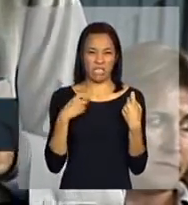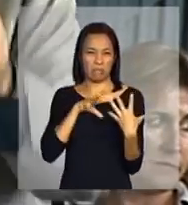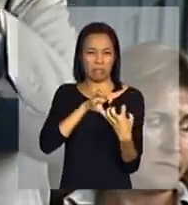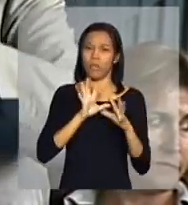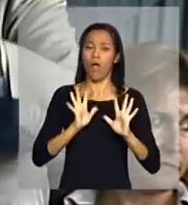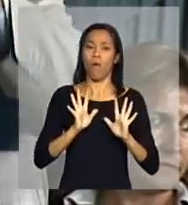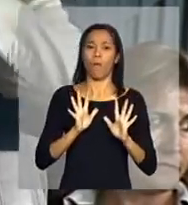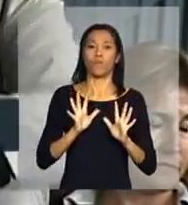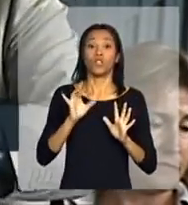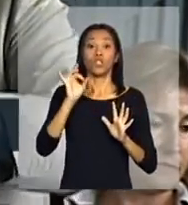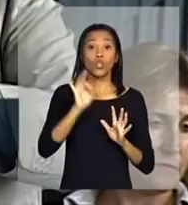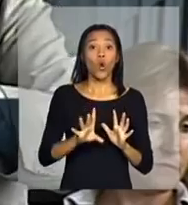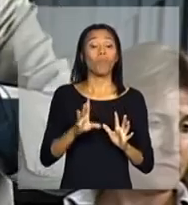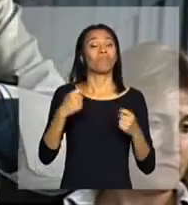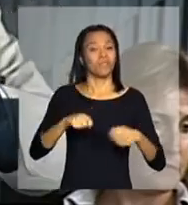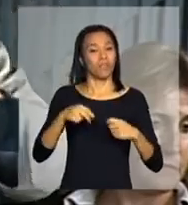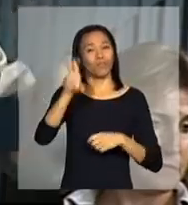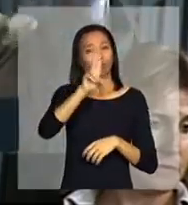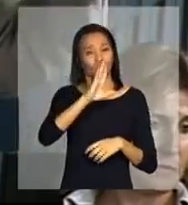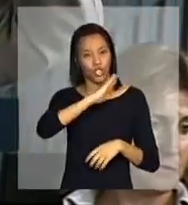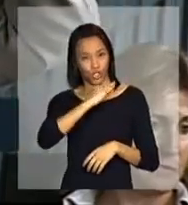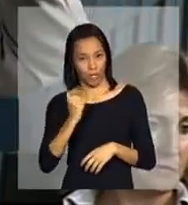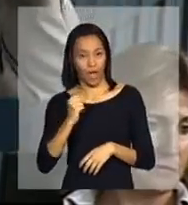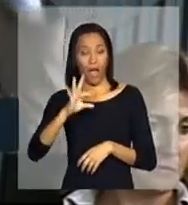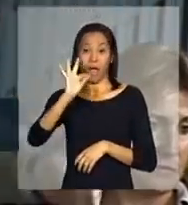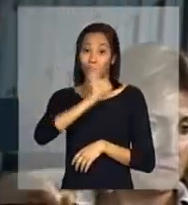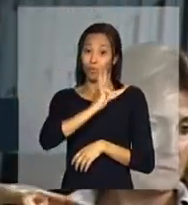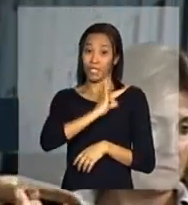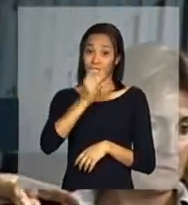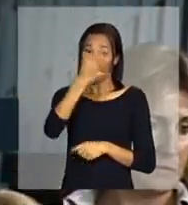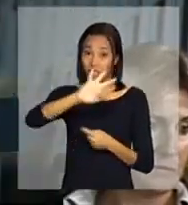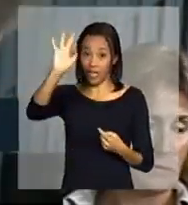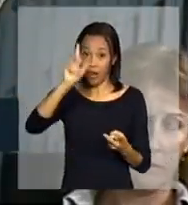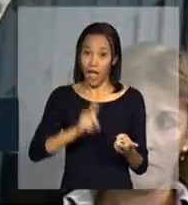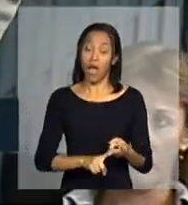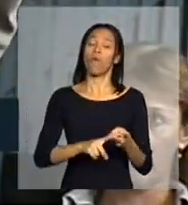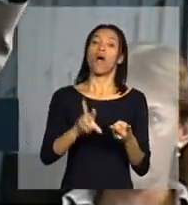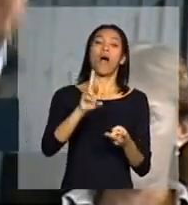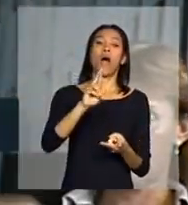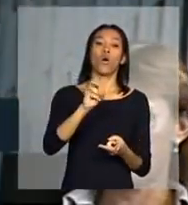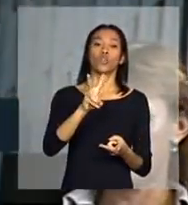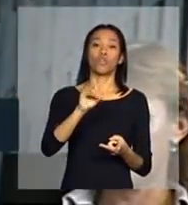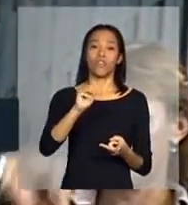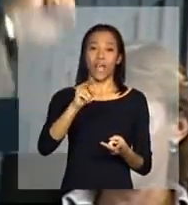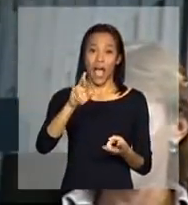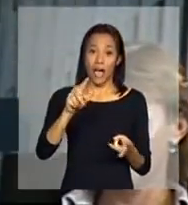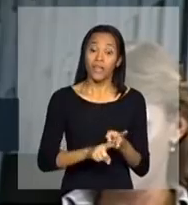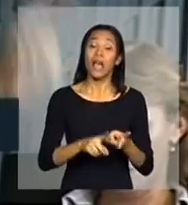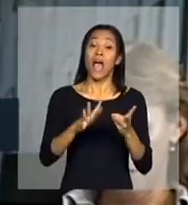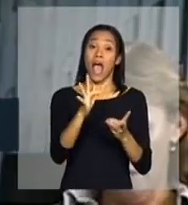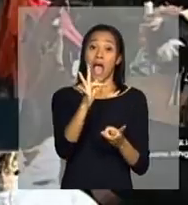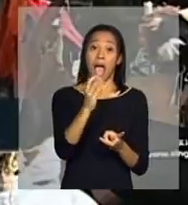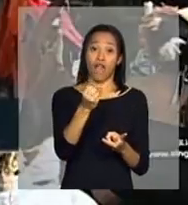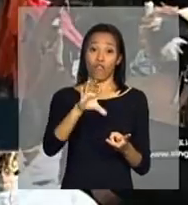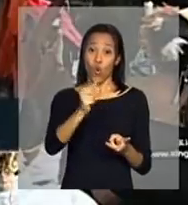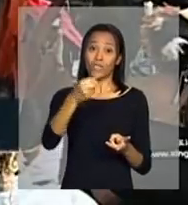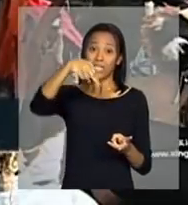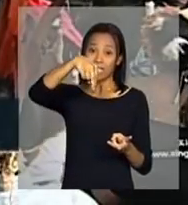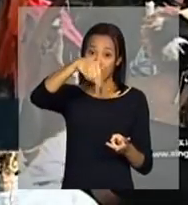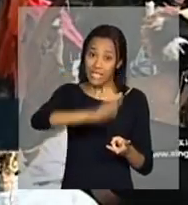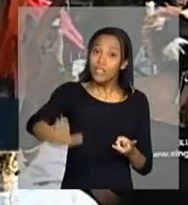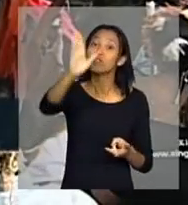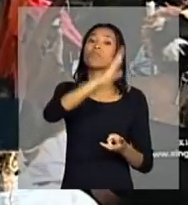Tivemos que usar a Polícia Federal, a Polícia Rodoviária Federal, a Força Nacional, com apoio das Forças Armadas,